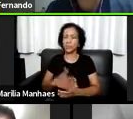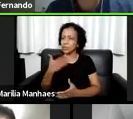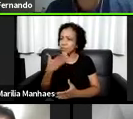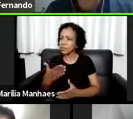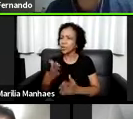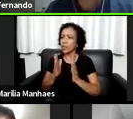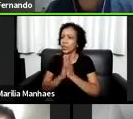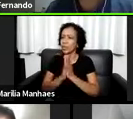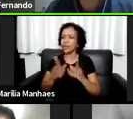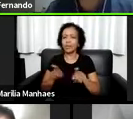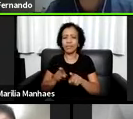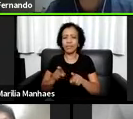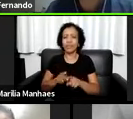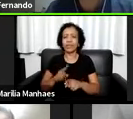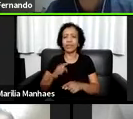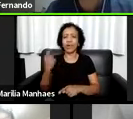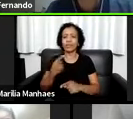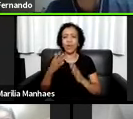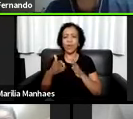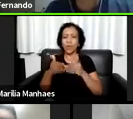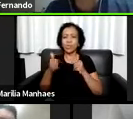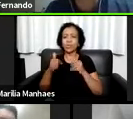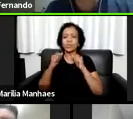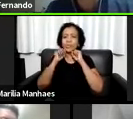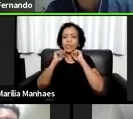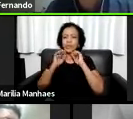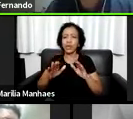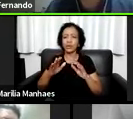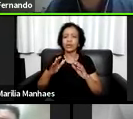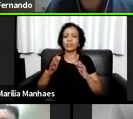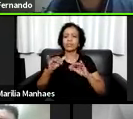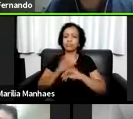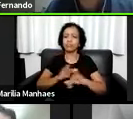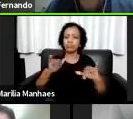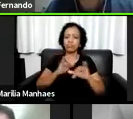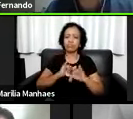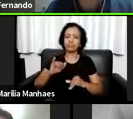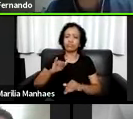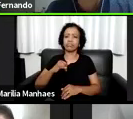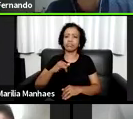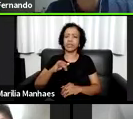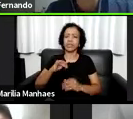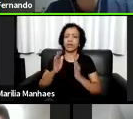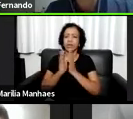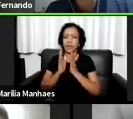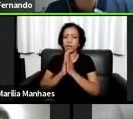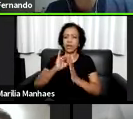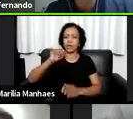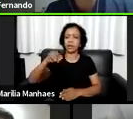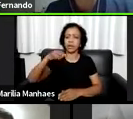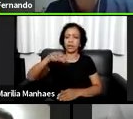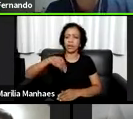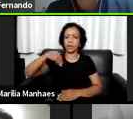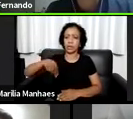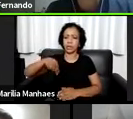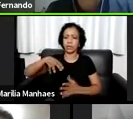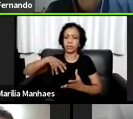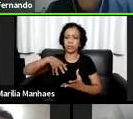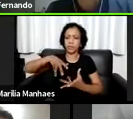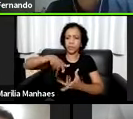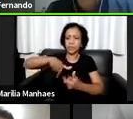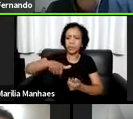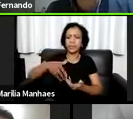Também pedimos pela campanha de missões mundiais neste tempo. Pedimos pela Junta de Missões Mundiais também, pelos missionários que